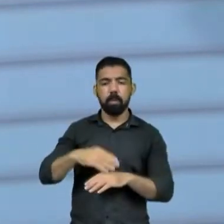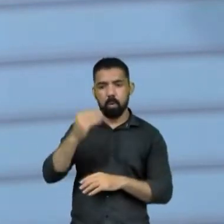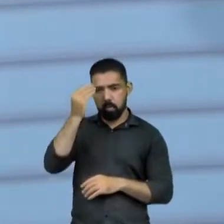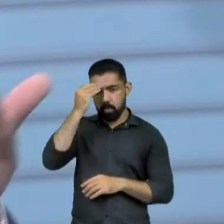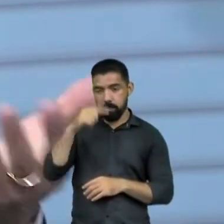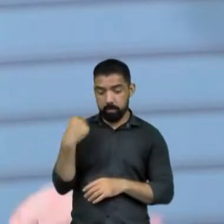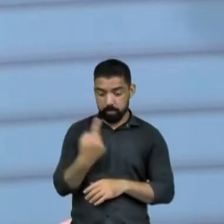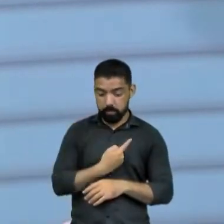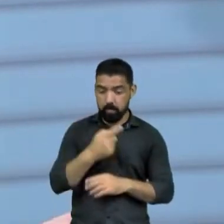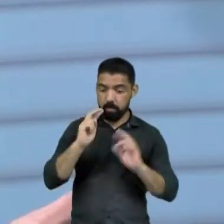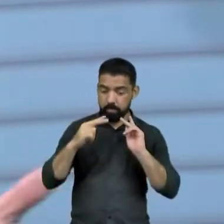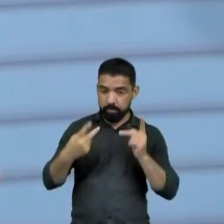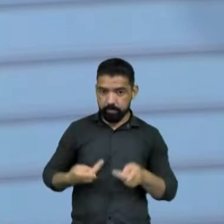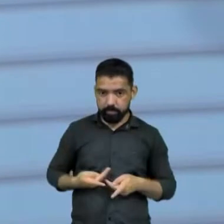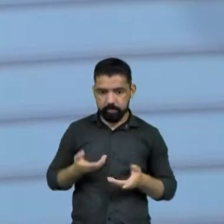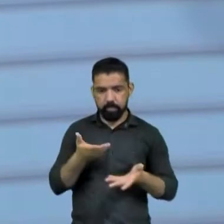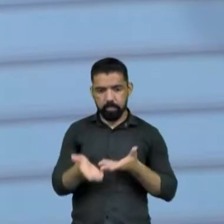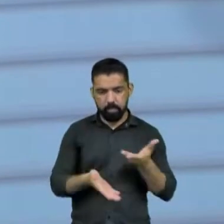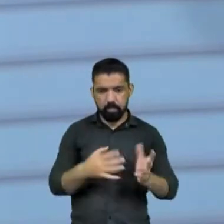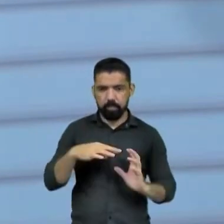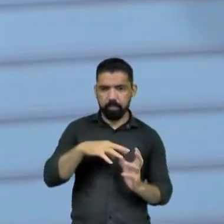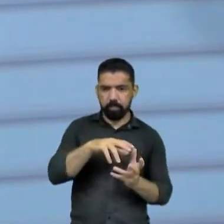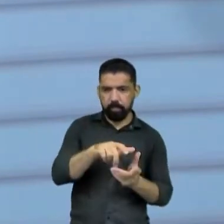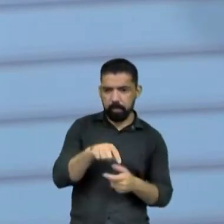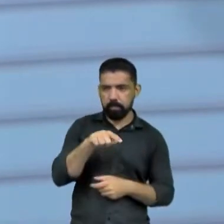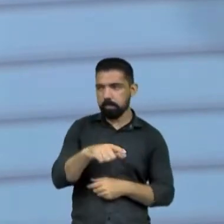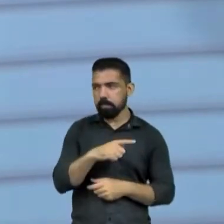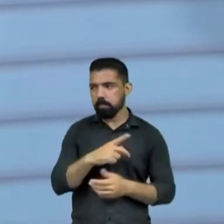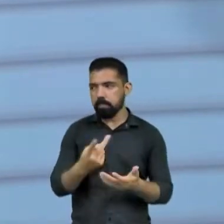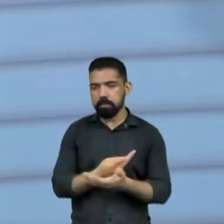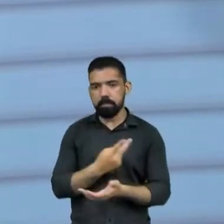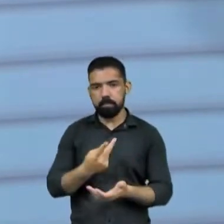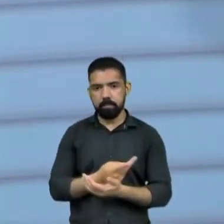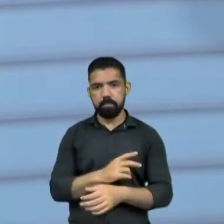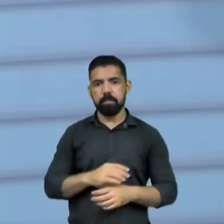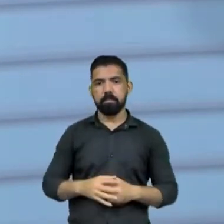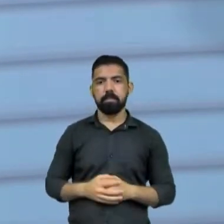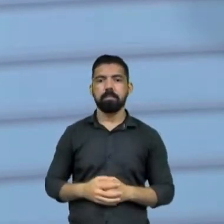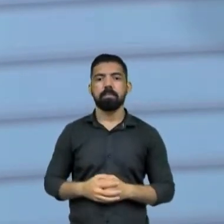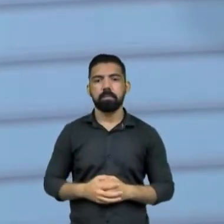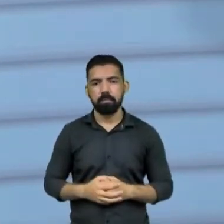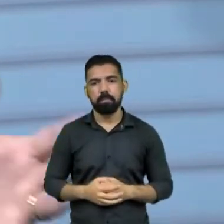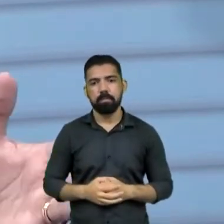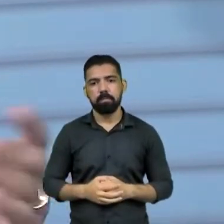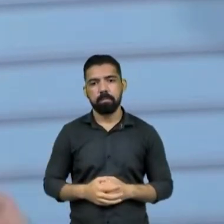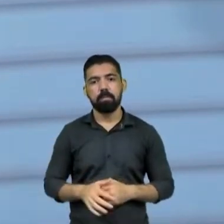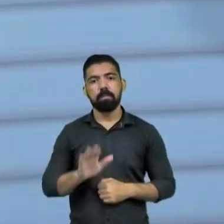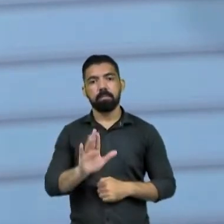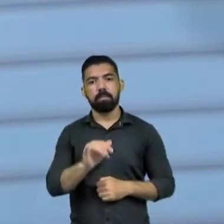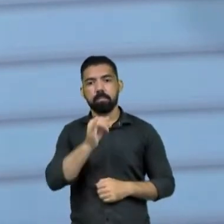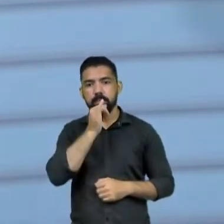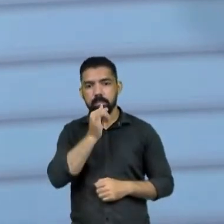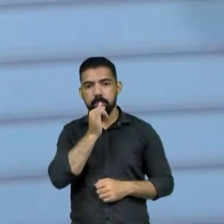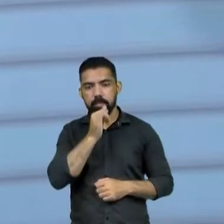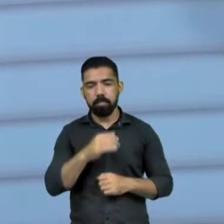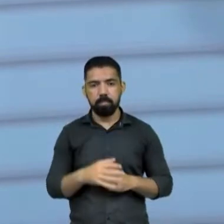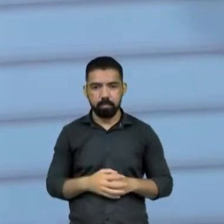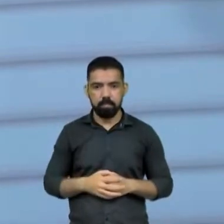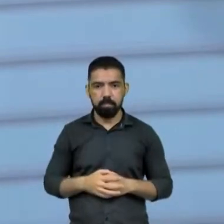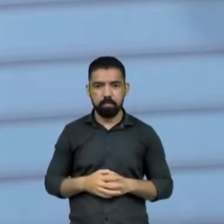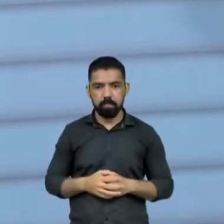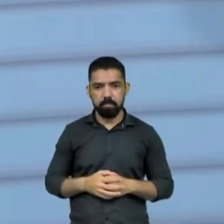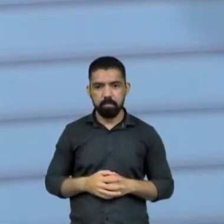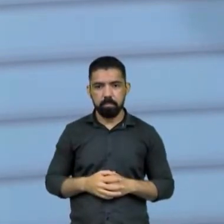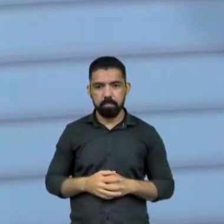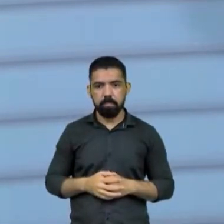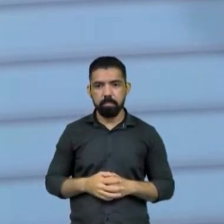planeta nós não estamos cuidando da terra nós não estamos cuidando do ser humano então é uma questão Nossa certo agora quando nós falamos Deus seja feito a tua